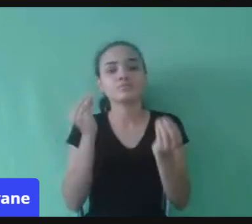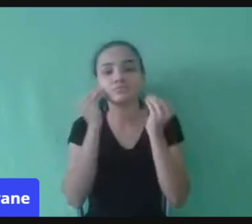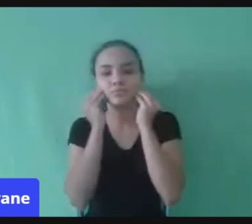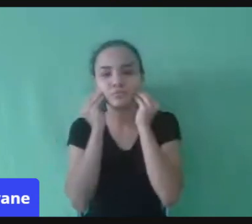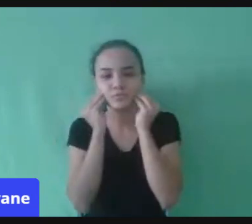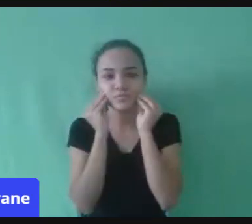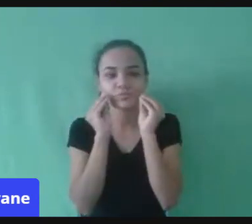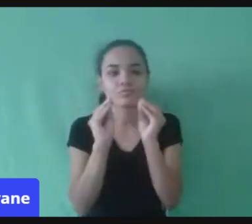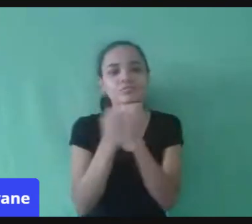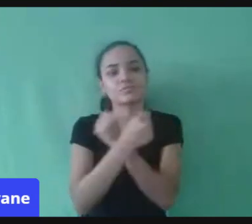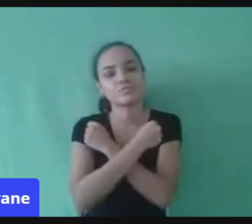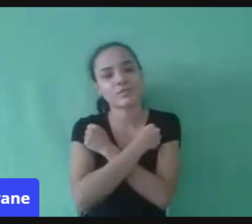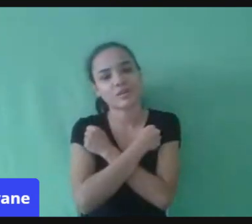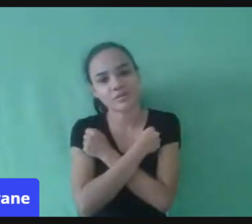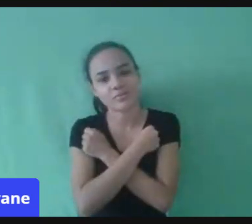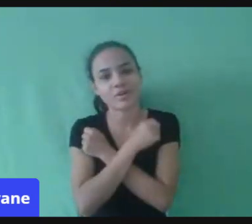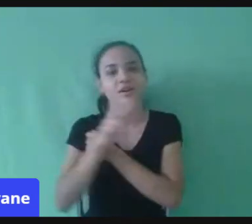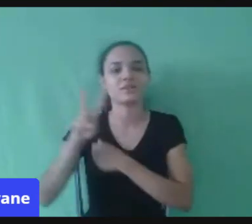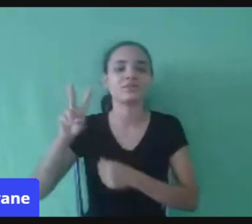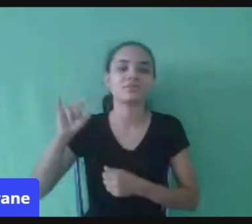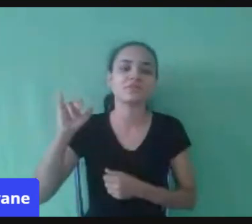Até uma próxima oportunidade.